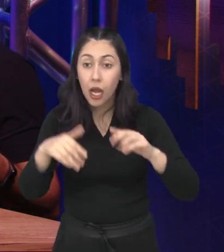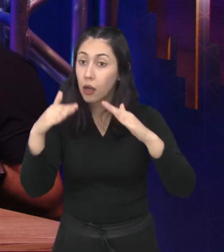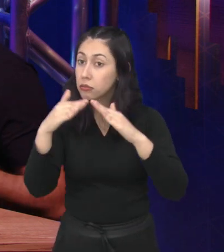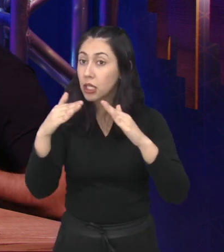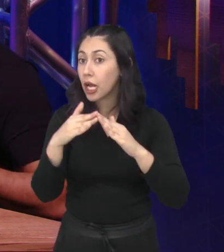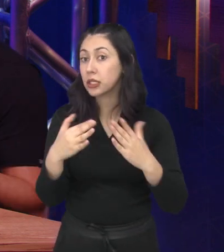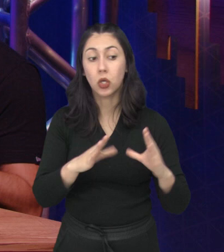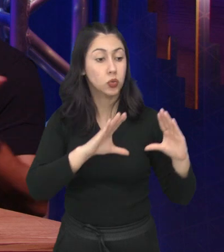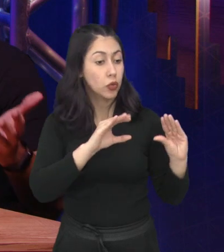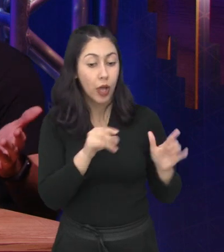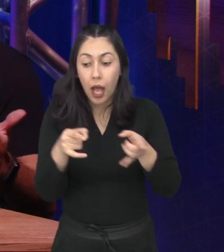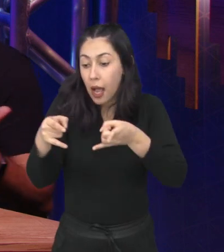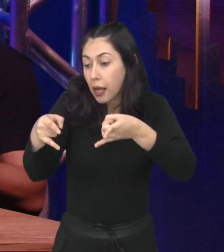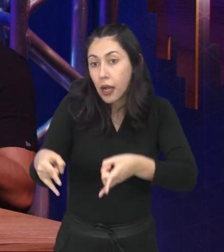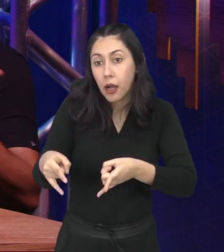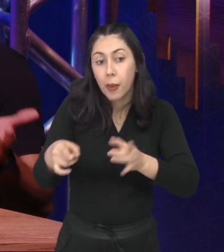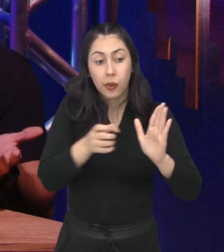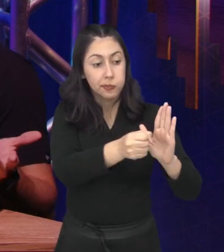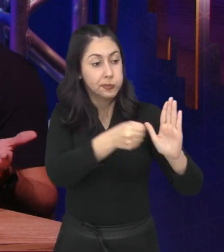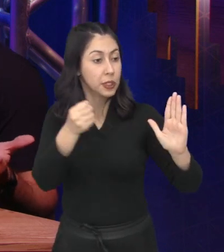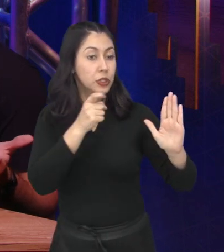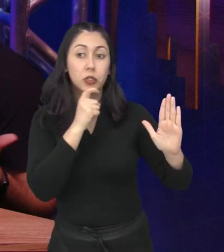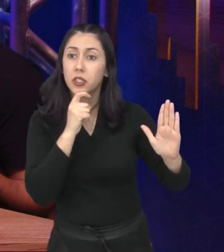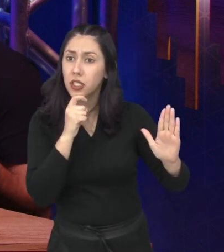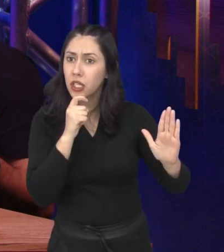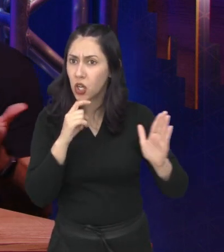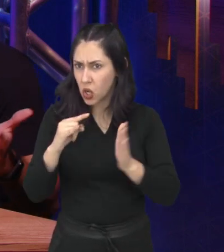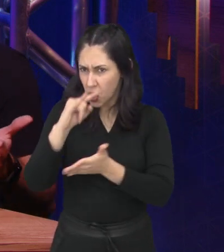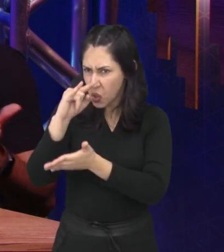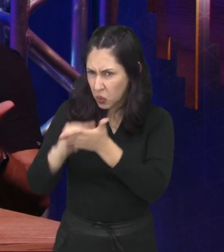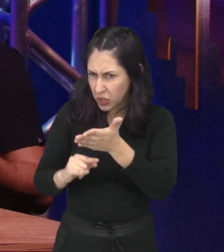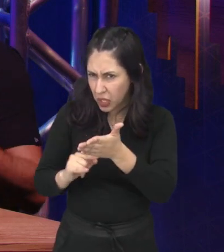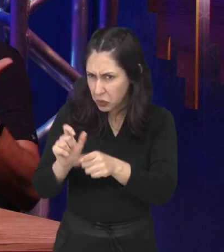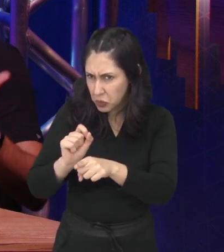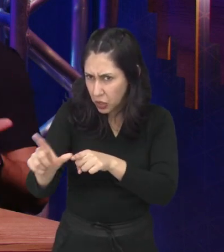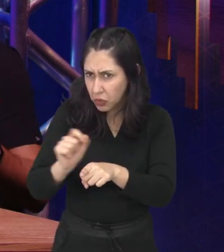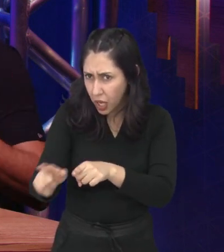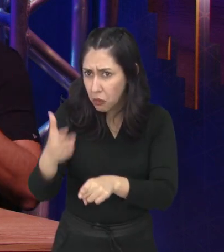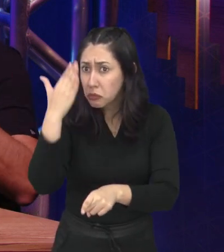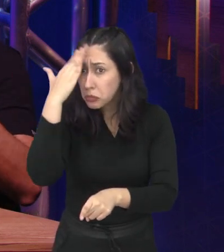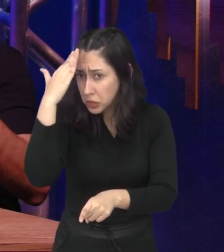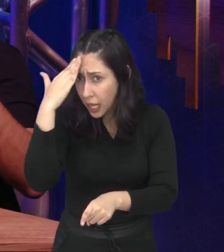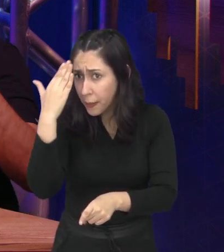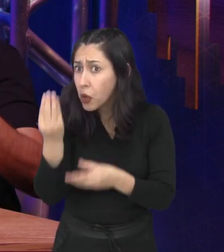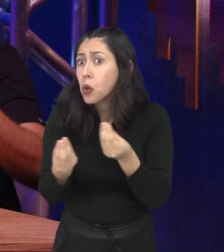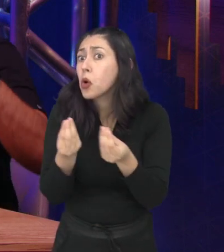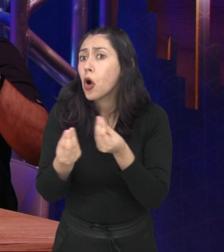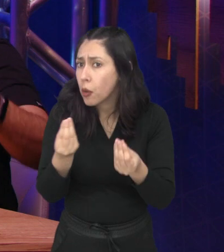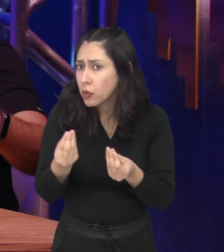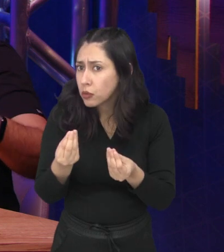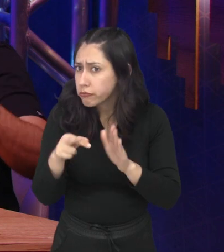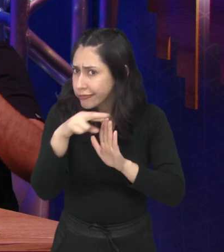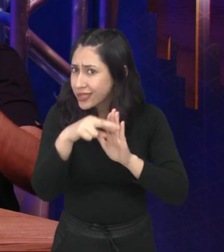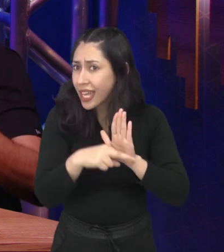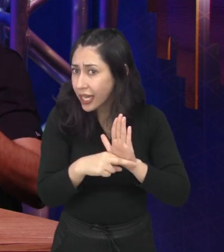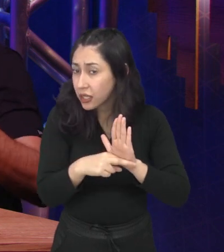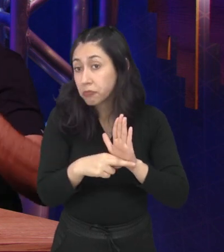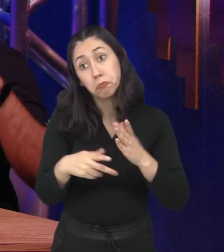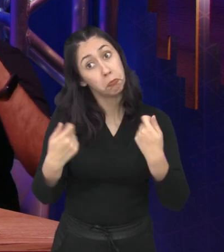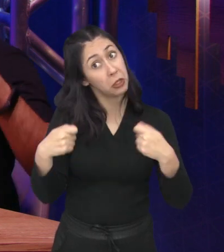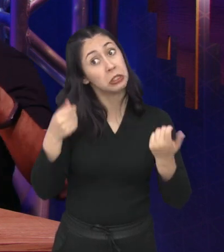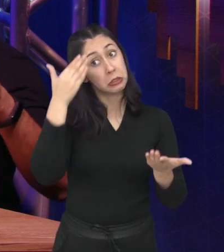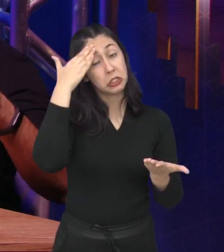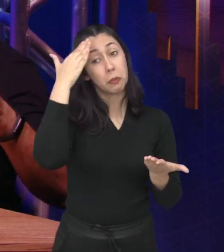móvel. Você sabe como é que é um contrato de aluguel? Sabe, né? Então tem que se informar sobre essas coisas, se